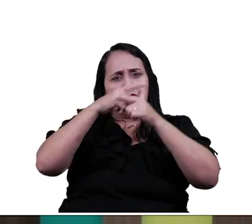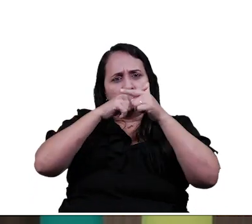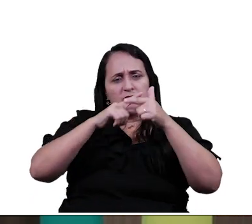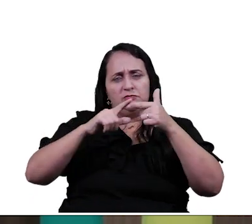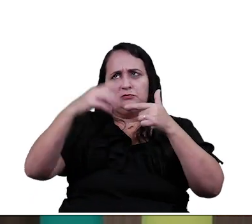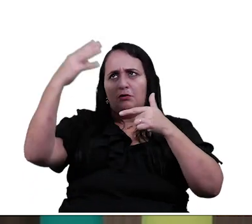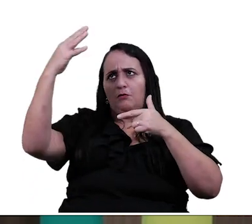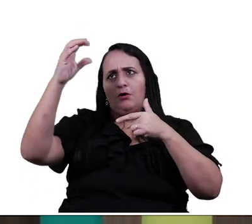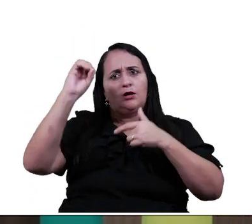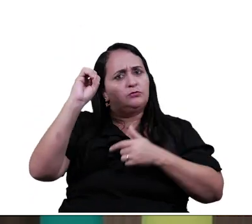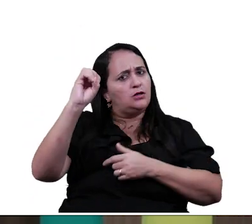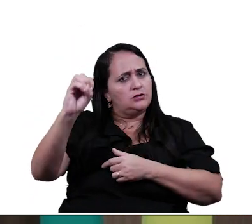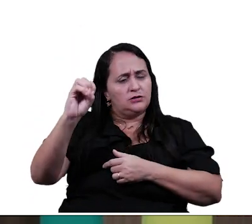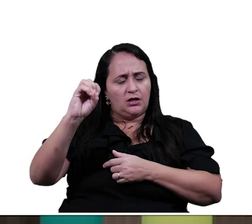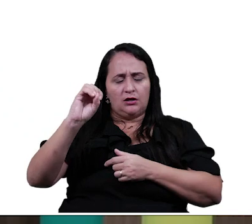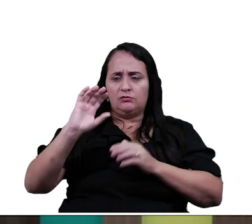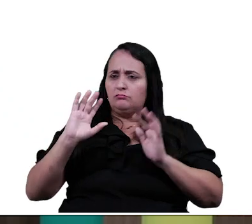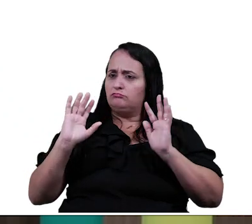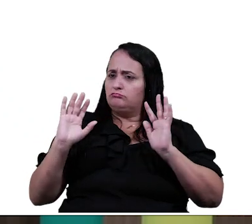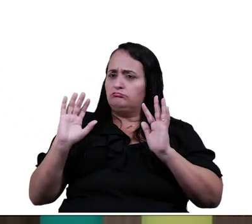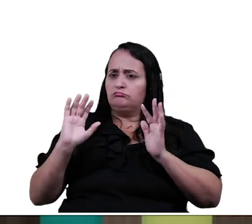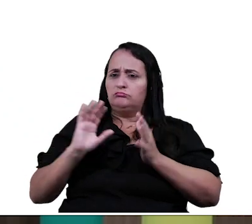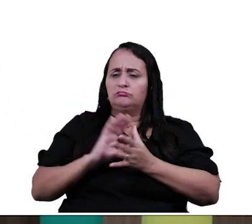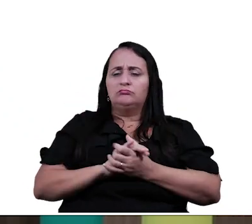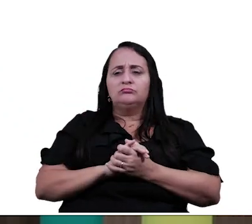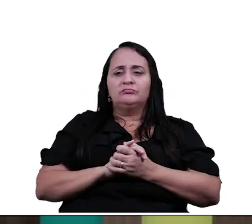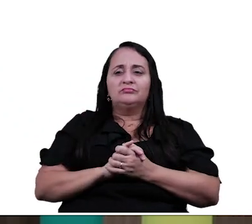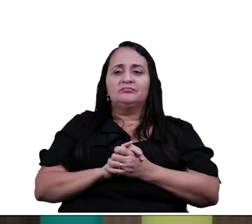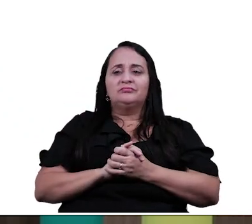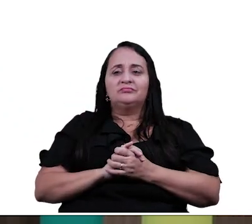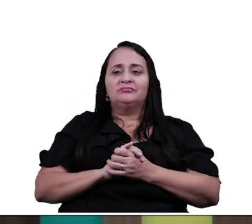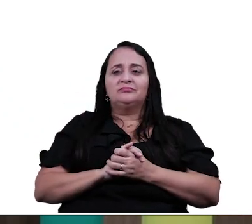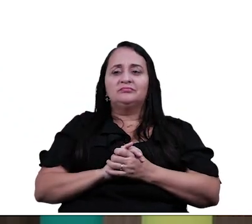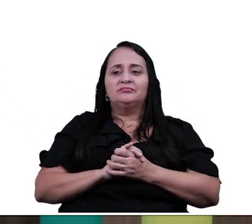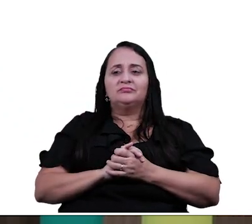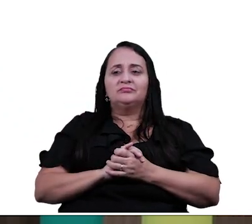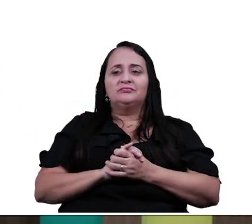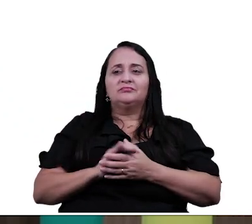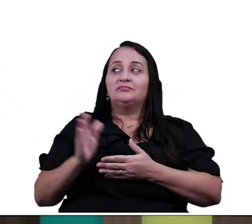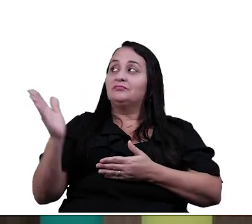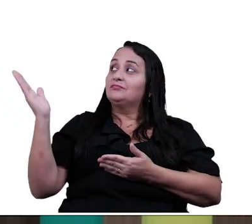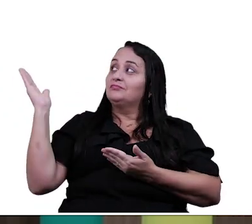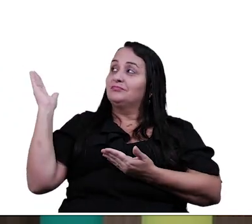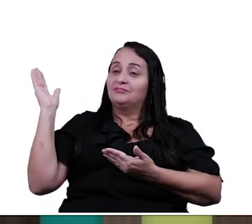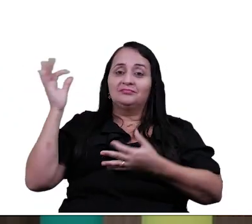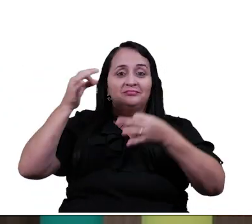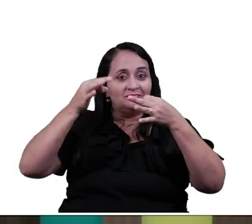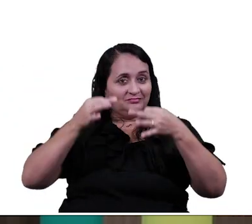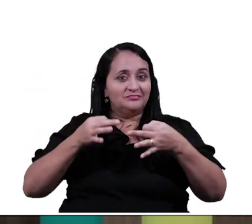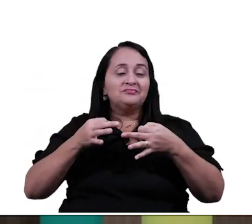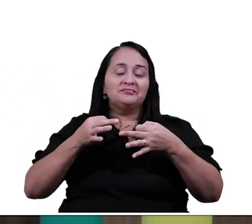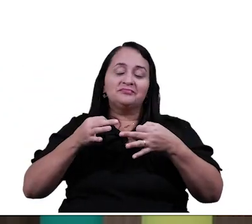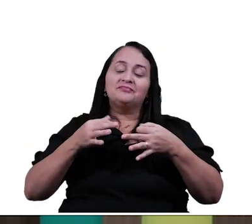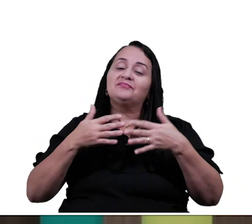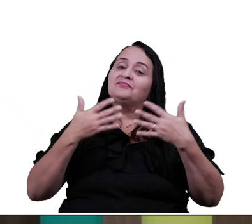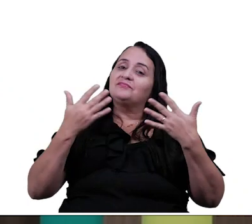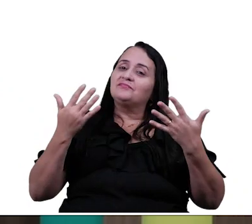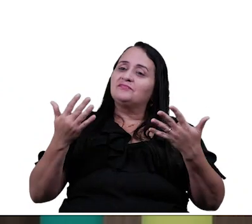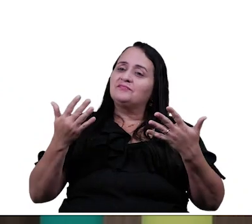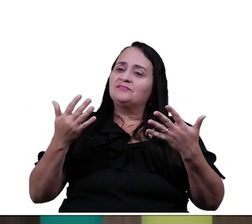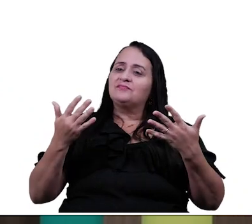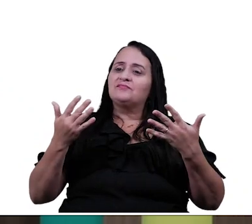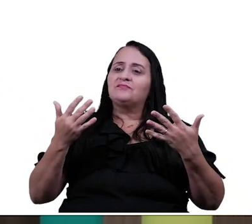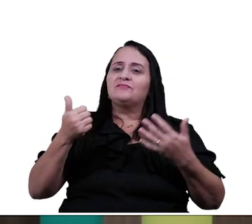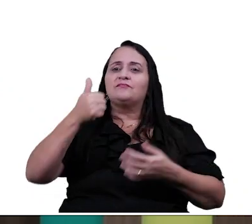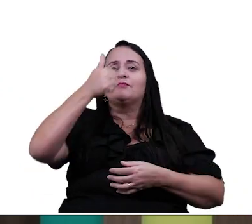sabe que é 0. Porque 0 vezes 4 dá 0. 0 para 0, 0. Certo?